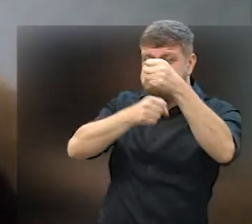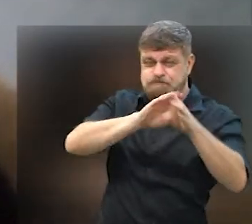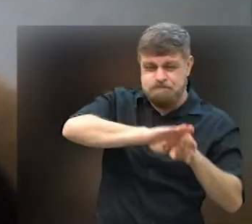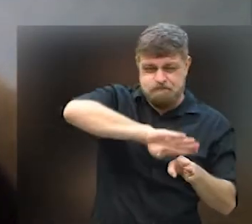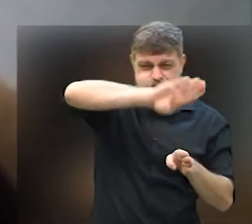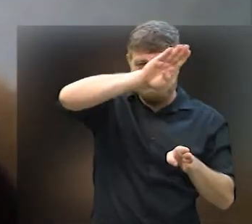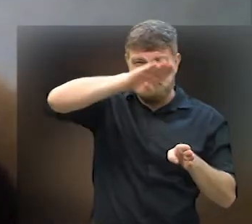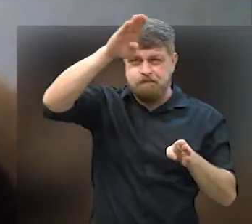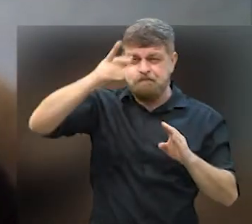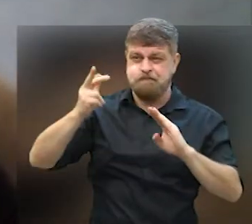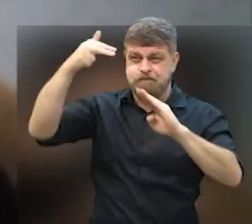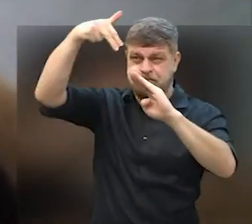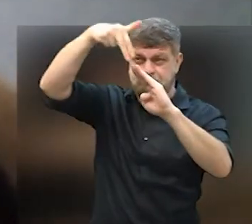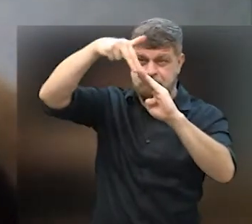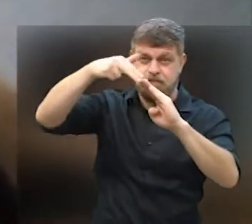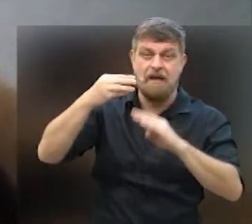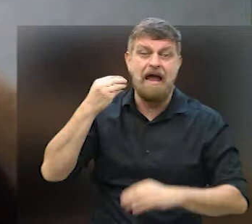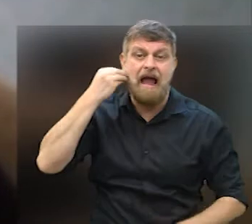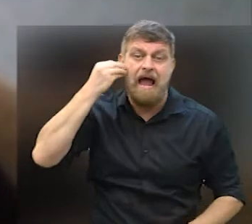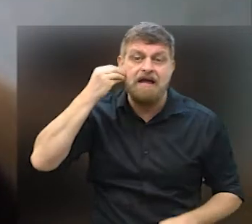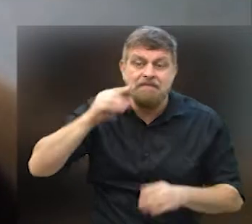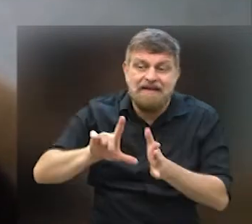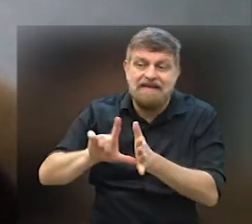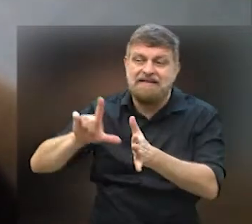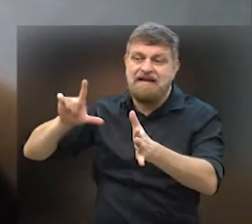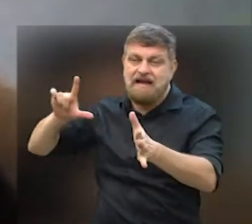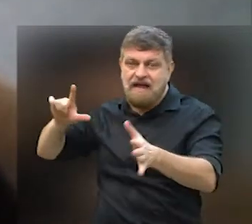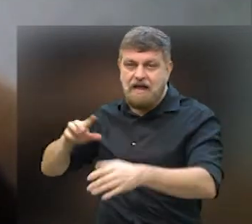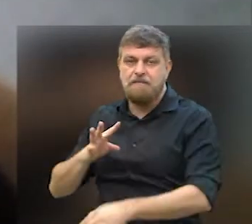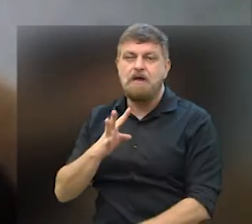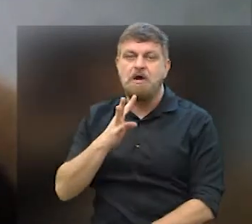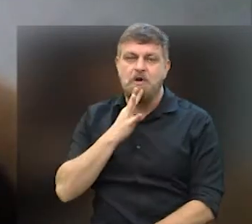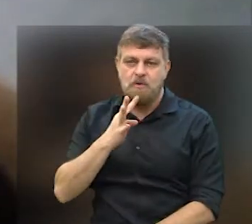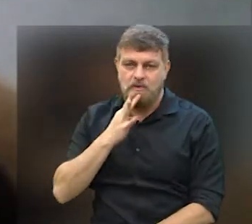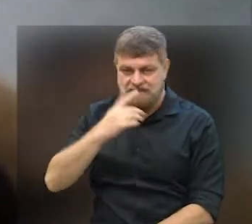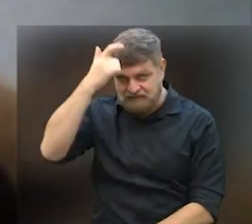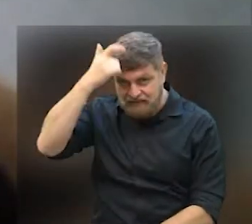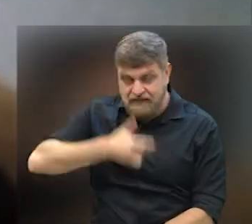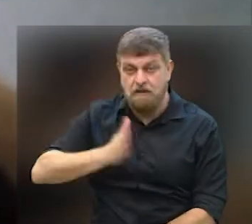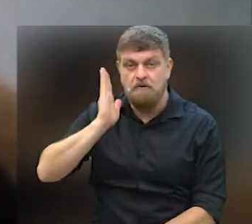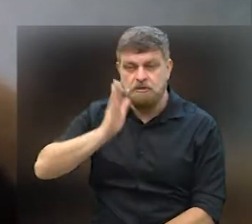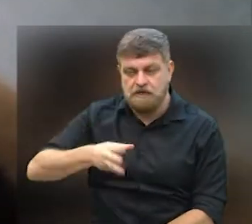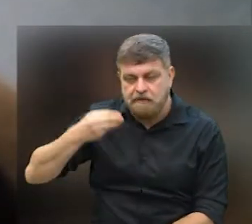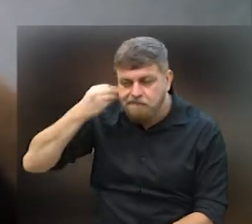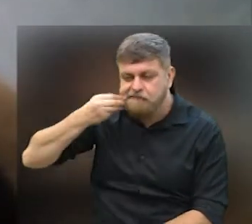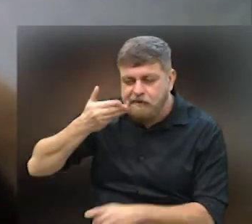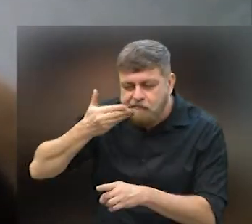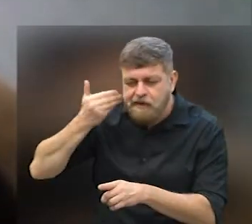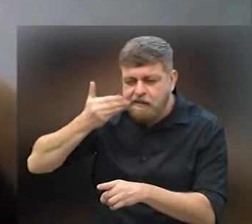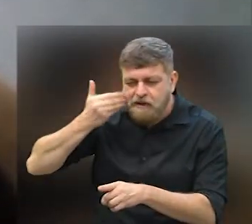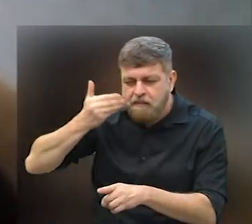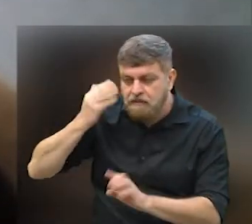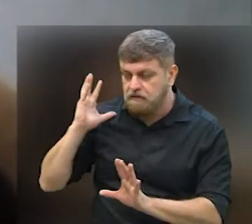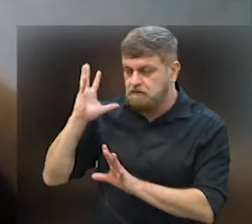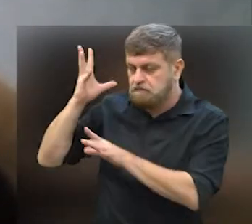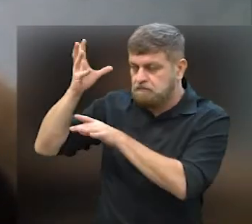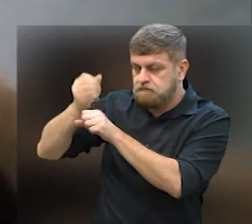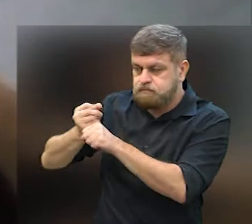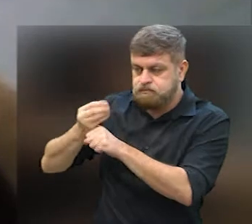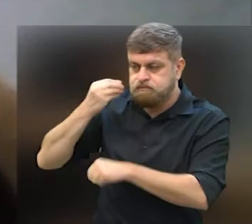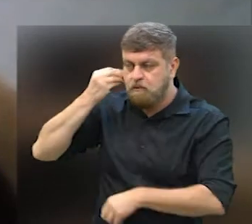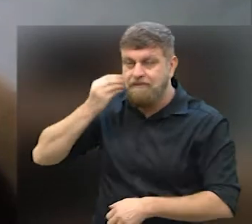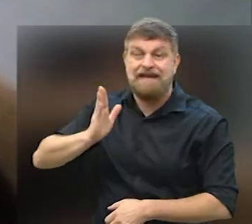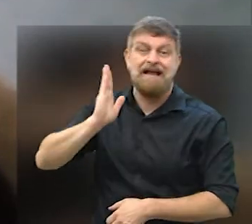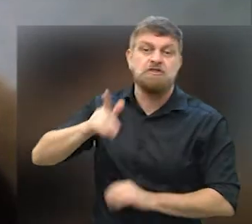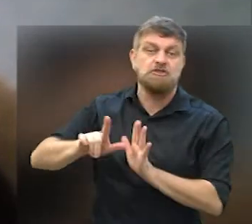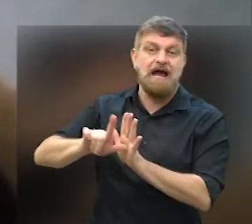experiência muito larga e conhecimento técnico de escalada em rocha e em gelo. Então eu alcancei a partir dessas